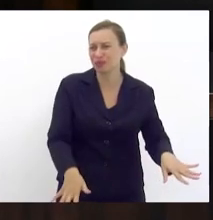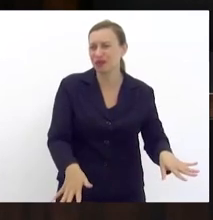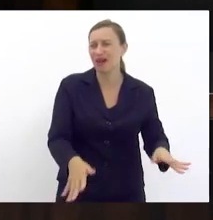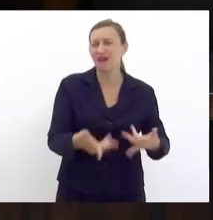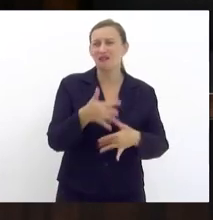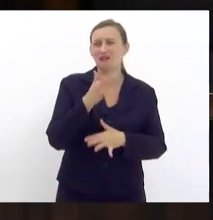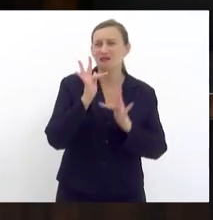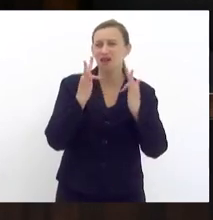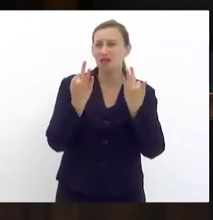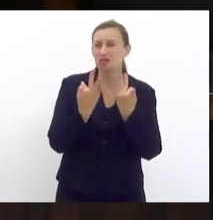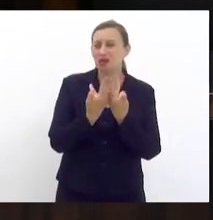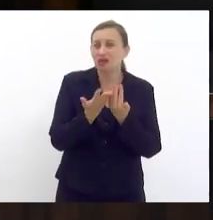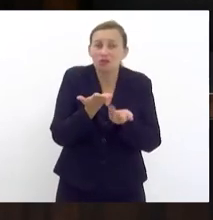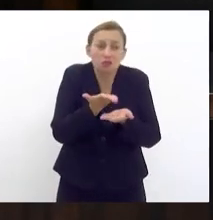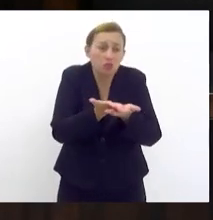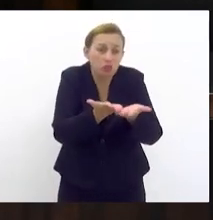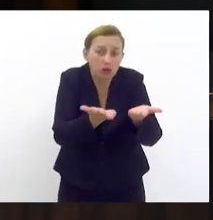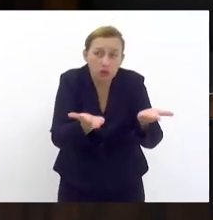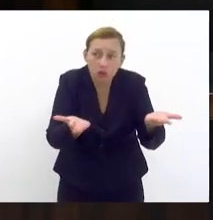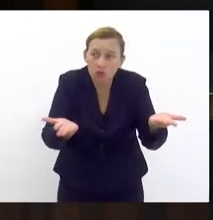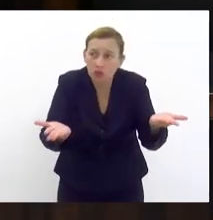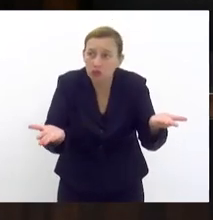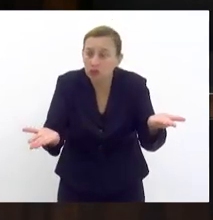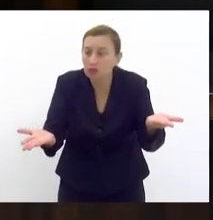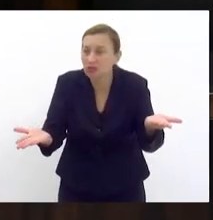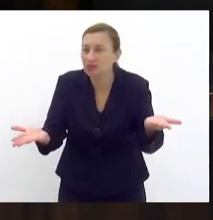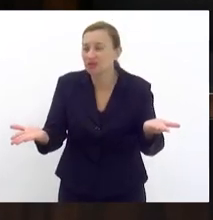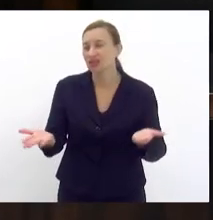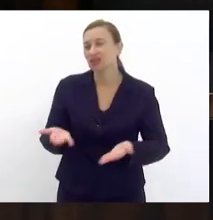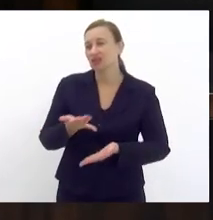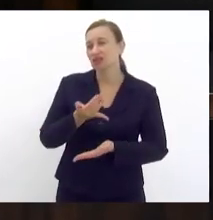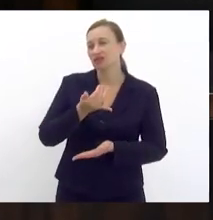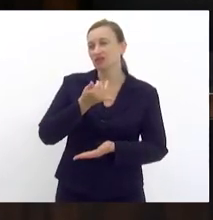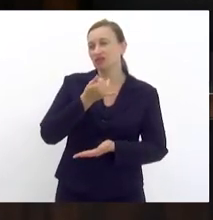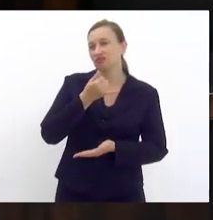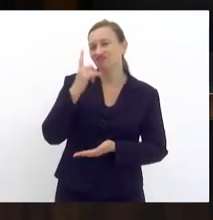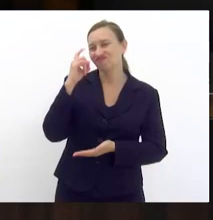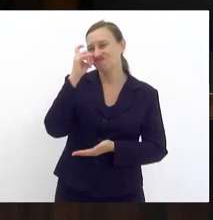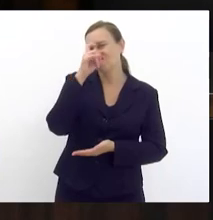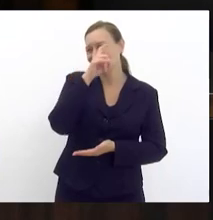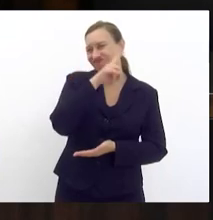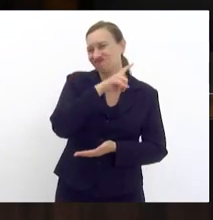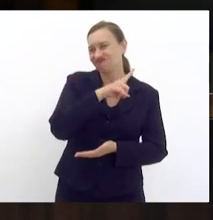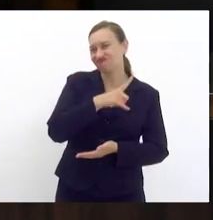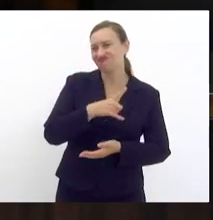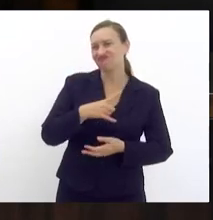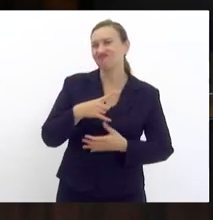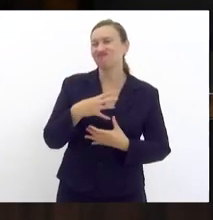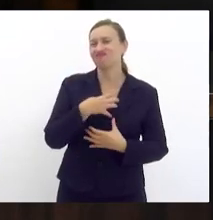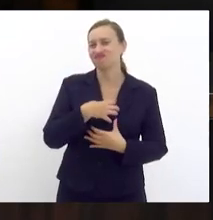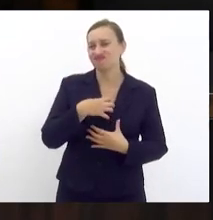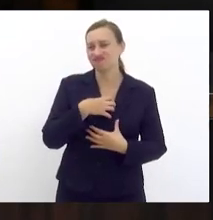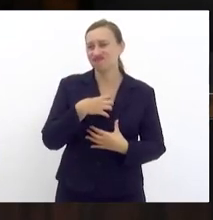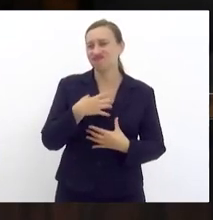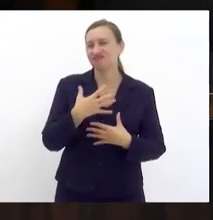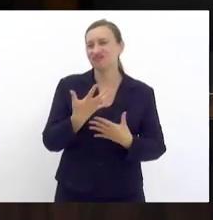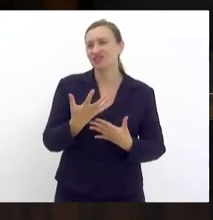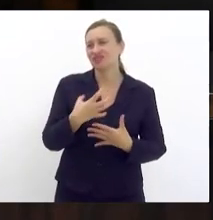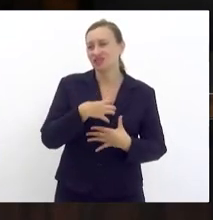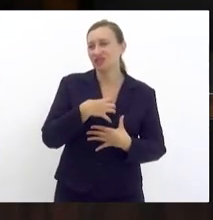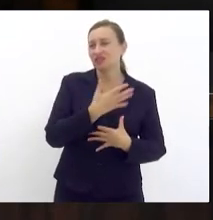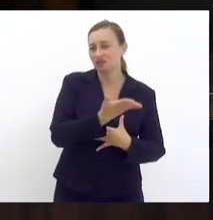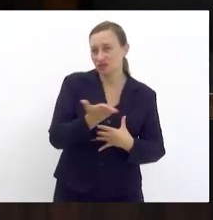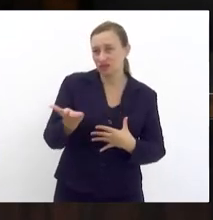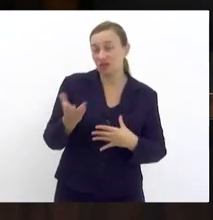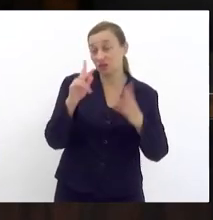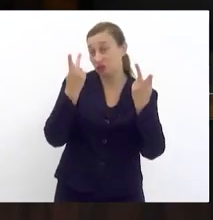né, que foram perdidas ali. Isso é muito difícil, que mexe com o sentimento de vocês, que vocês também são seres